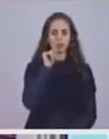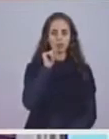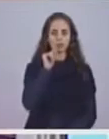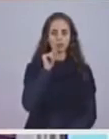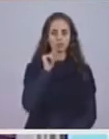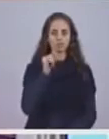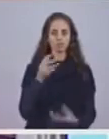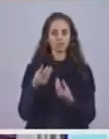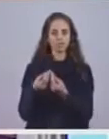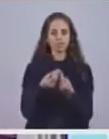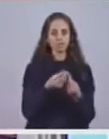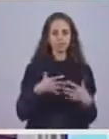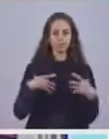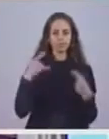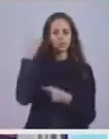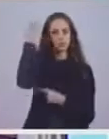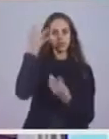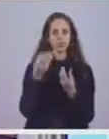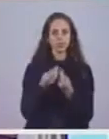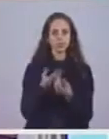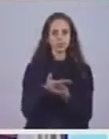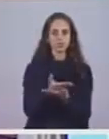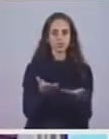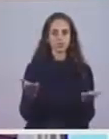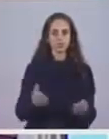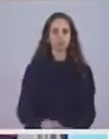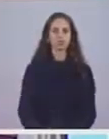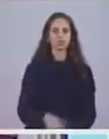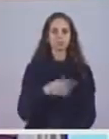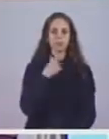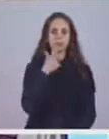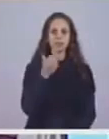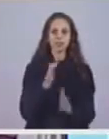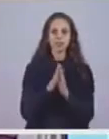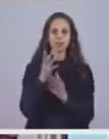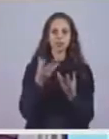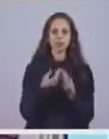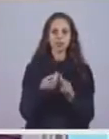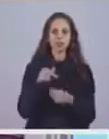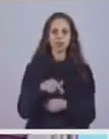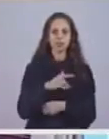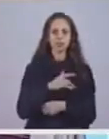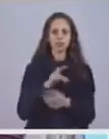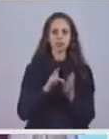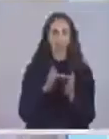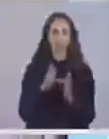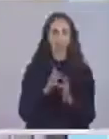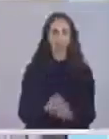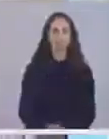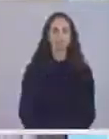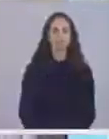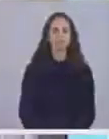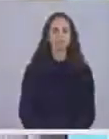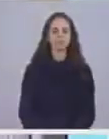Pai e a comunhão do Espírito Santo estejam convosco. Bendito seja Deus que nos reuniu no amor